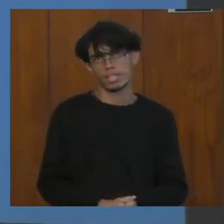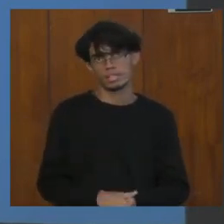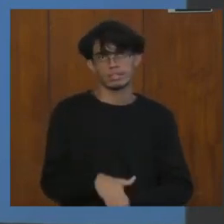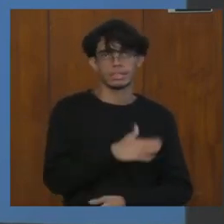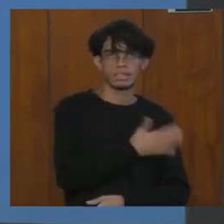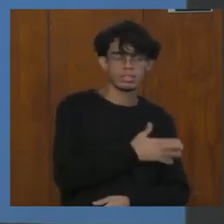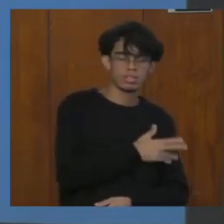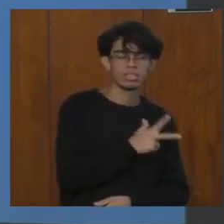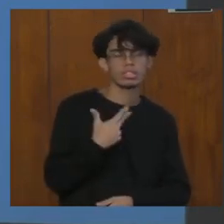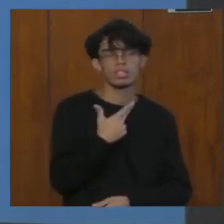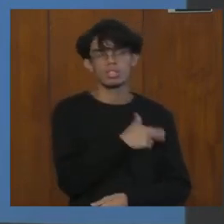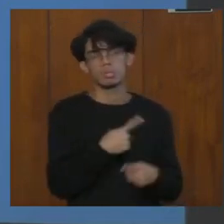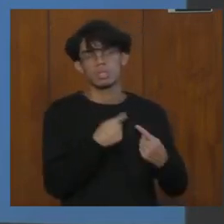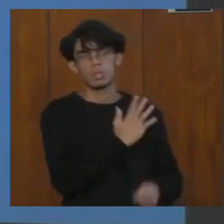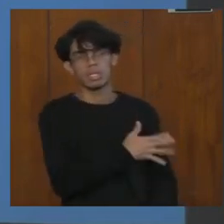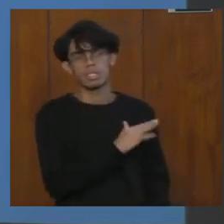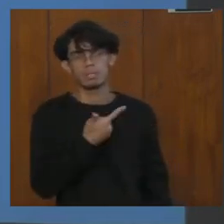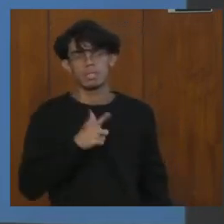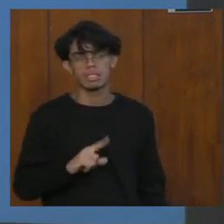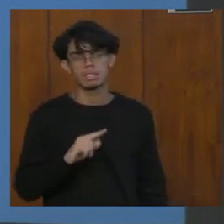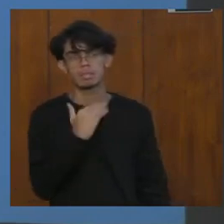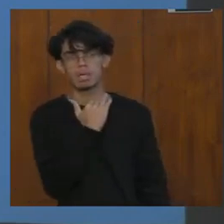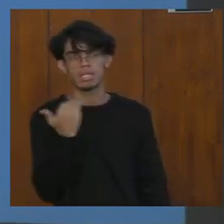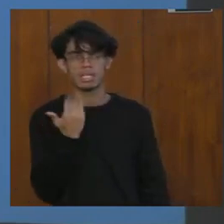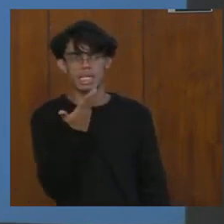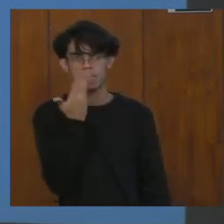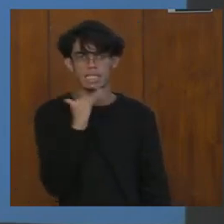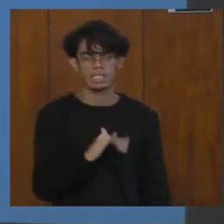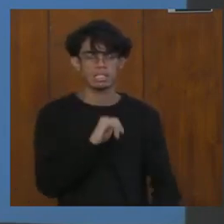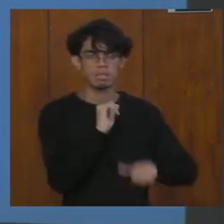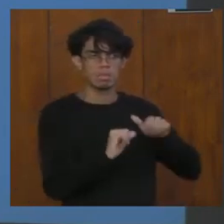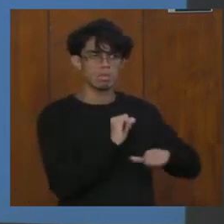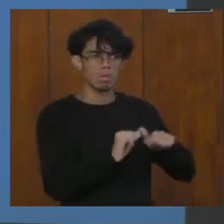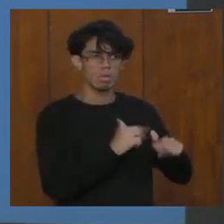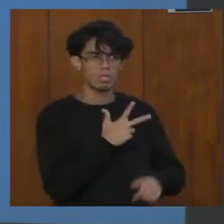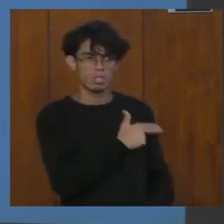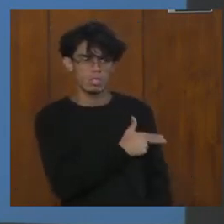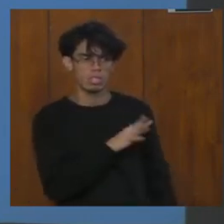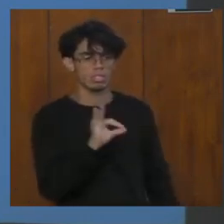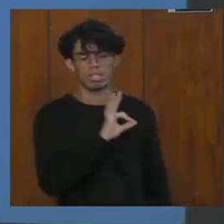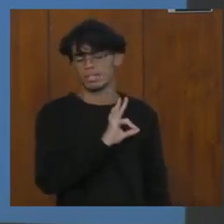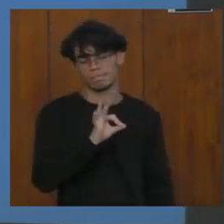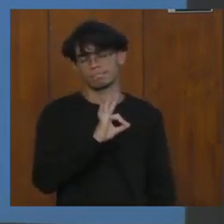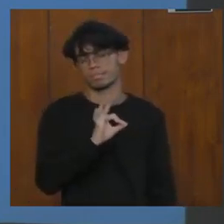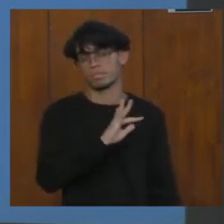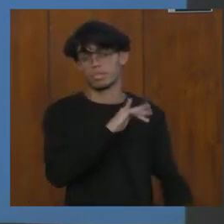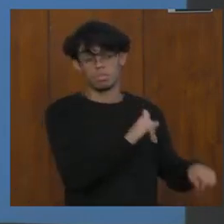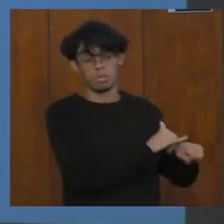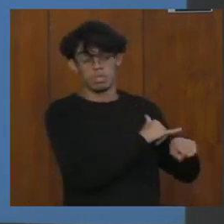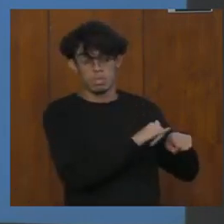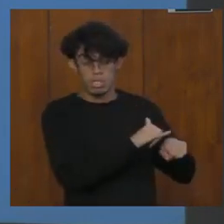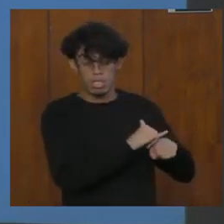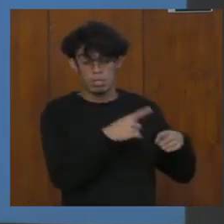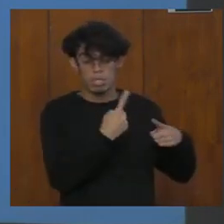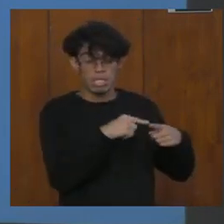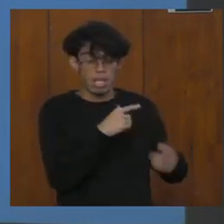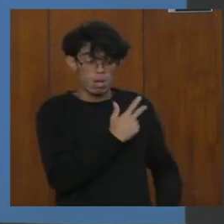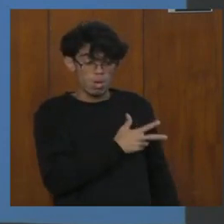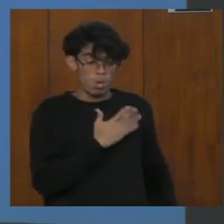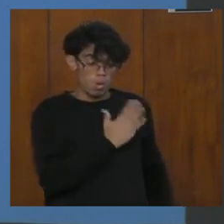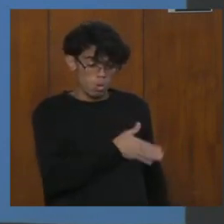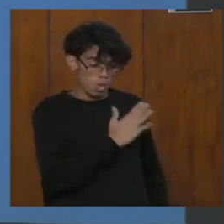cardíaca, o coração que matava as crianças, mudou. Não. Porque o que acontece? A gente corrigindo o coração, você dá